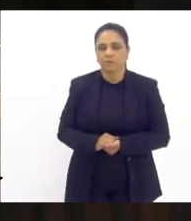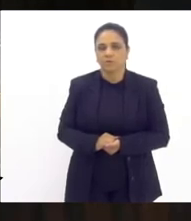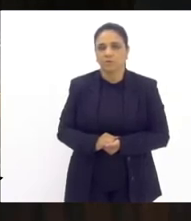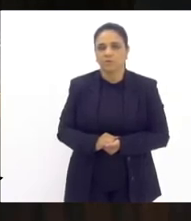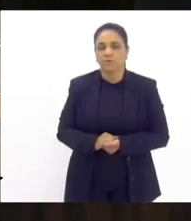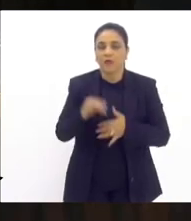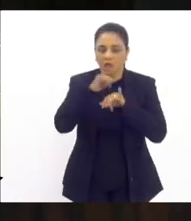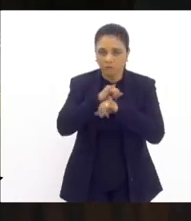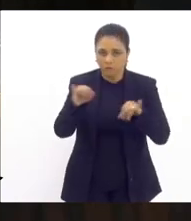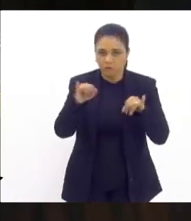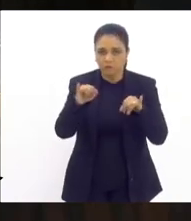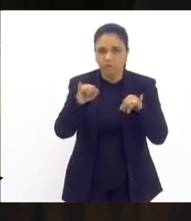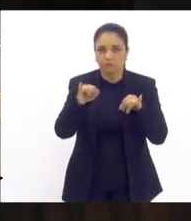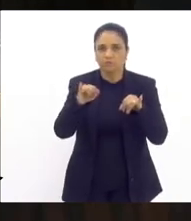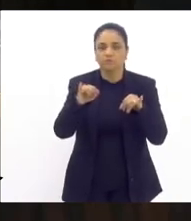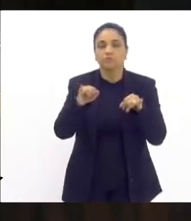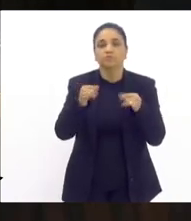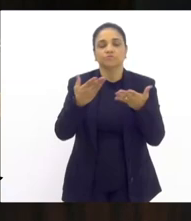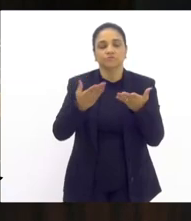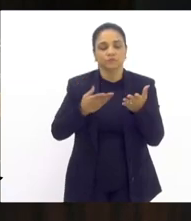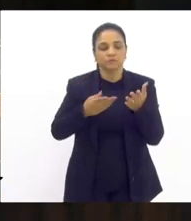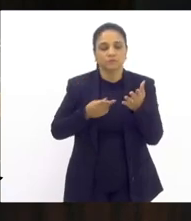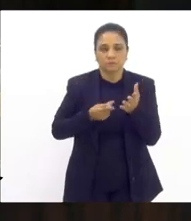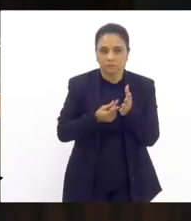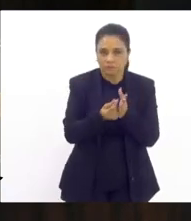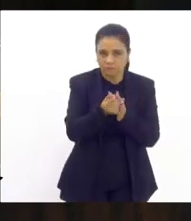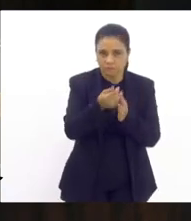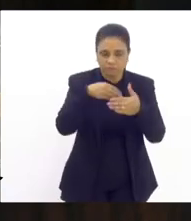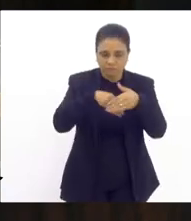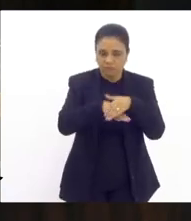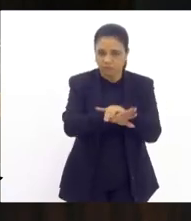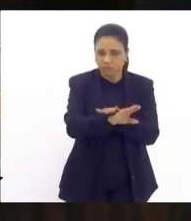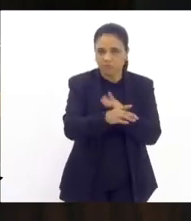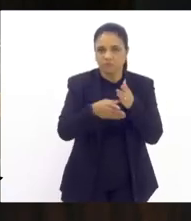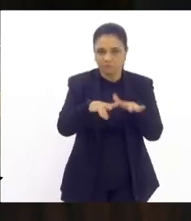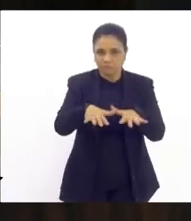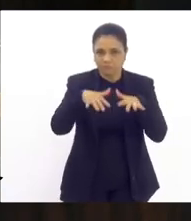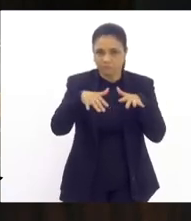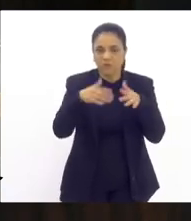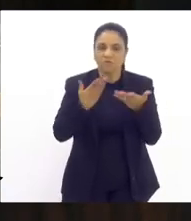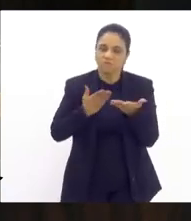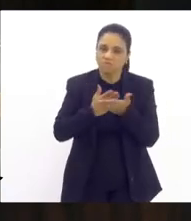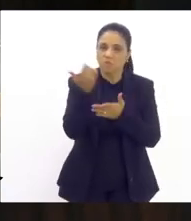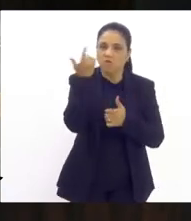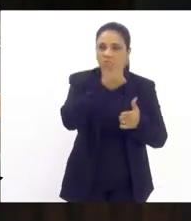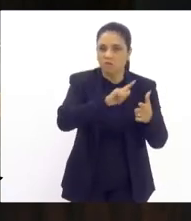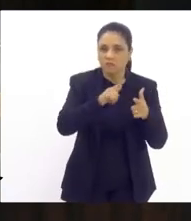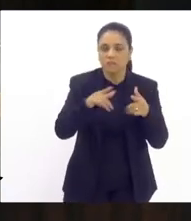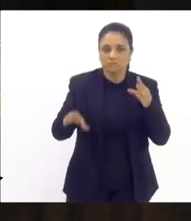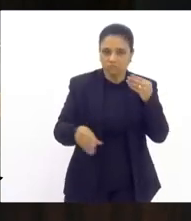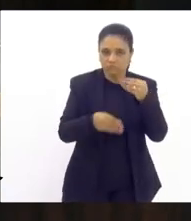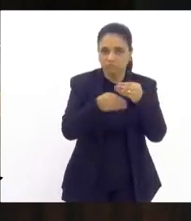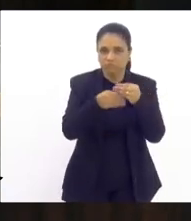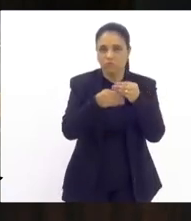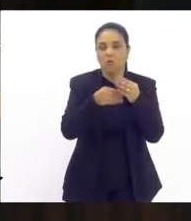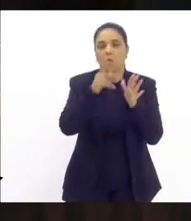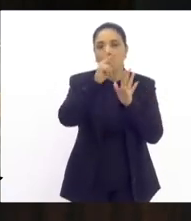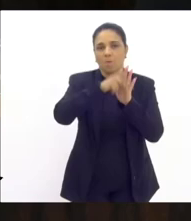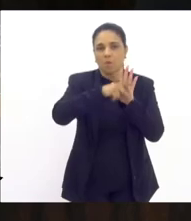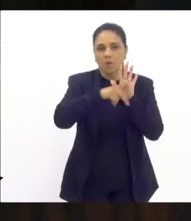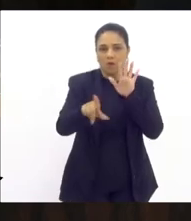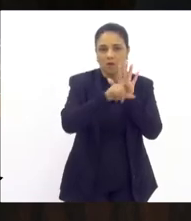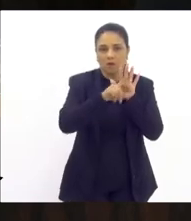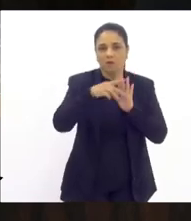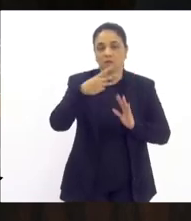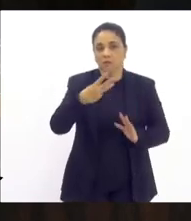anuncio entra na imitação ordinária em segundo discussão redação do vencido a se emendado projeto de